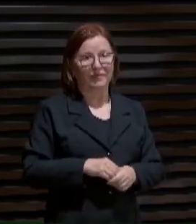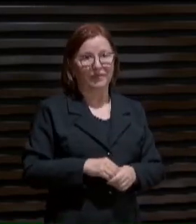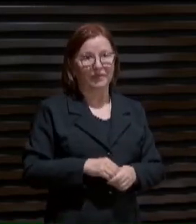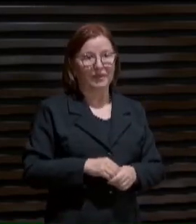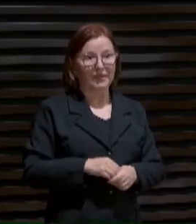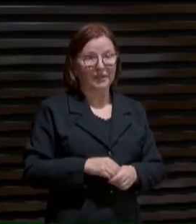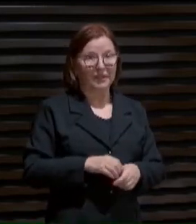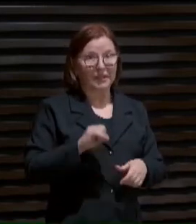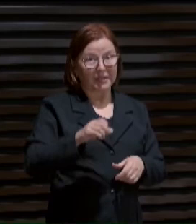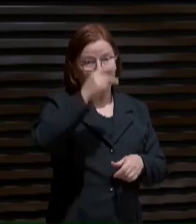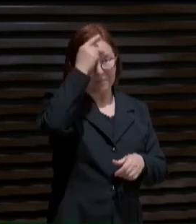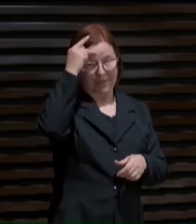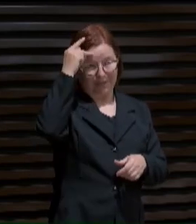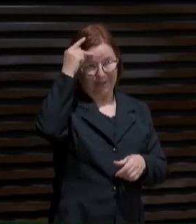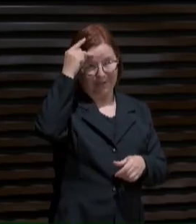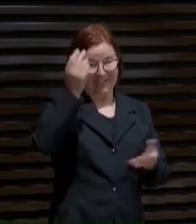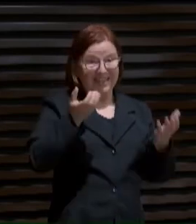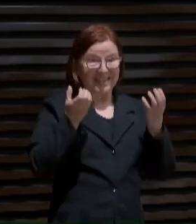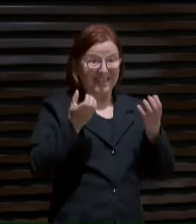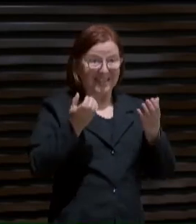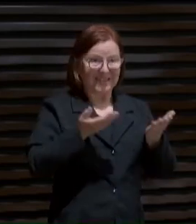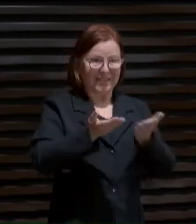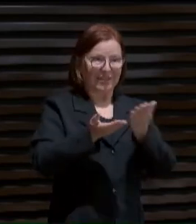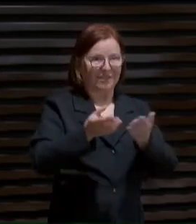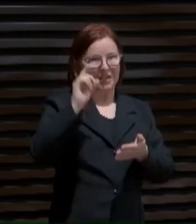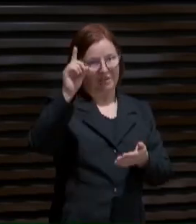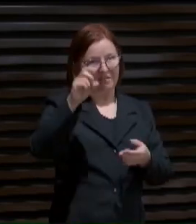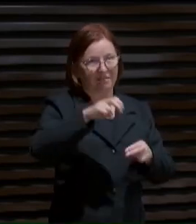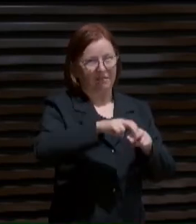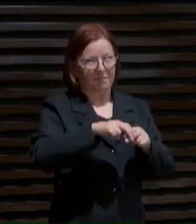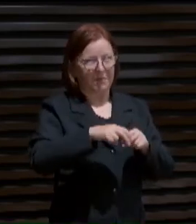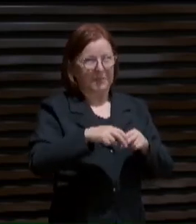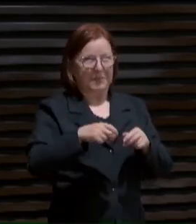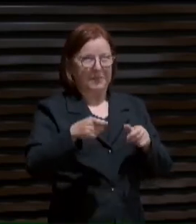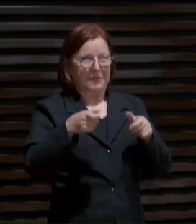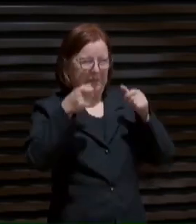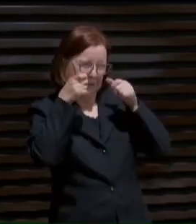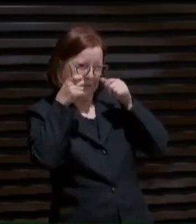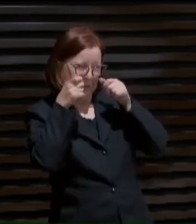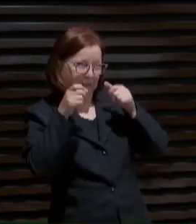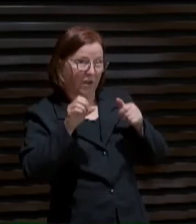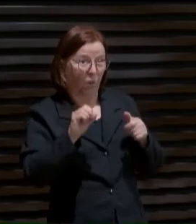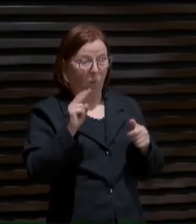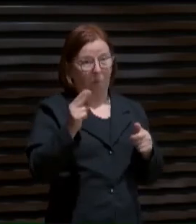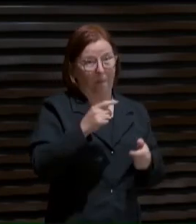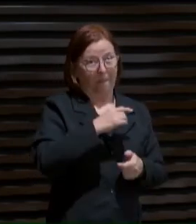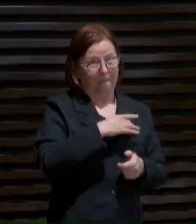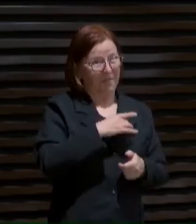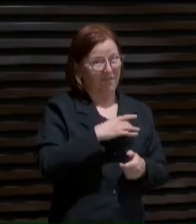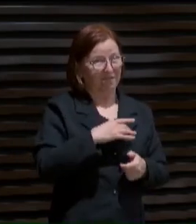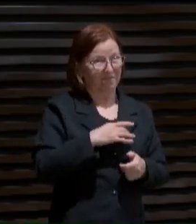a servir a Deus por interesse ou medo ela está na verdade querendo manipular o